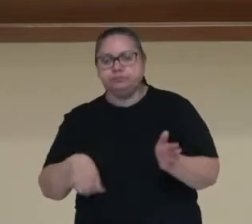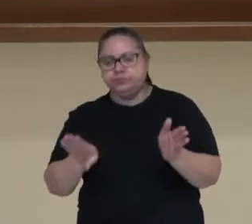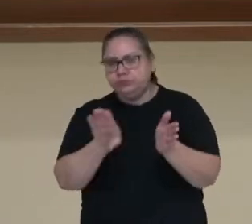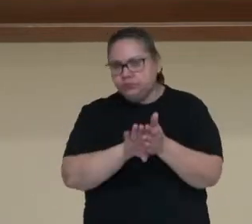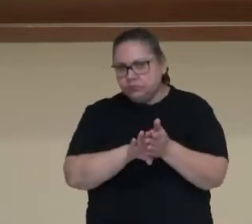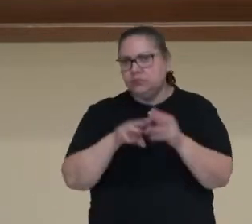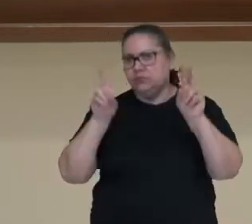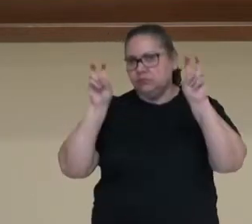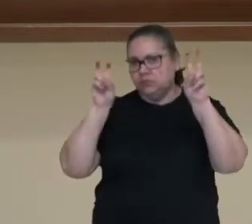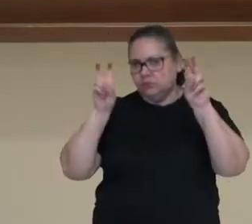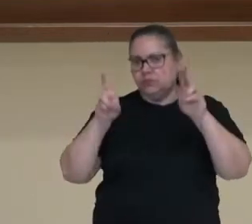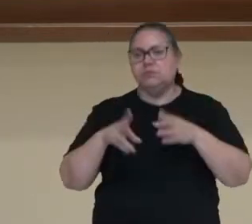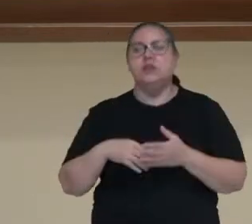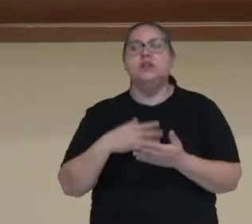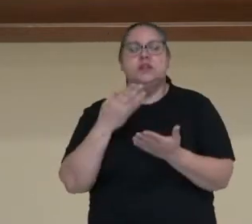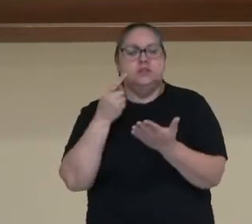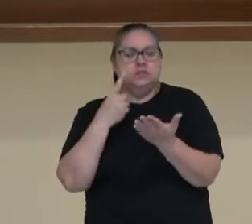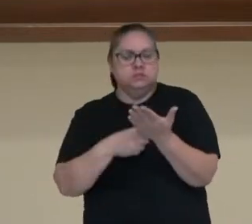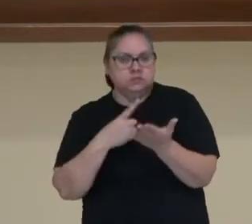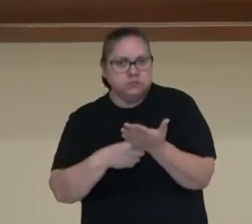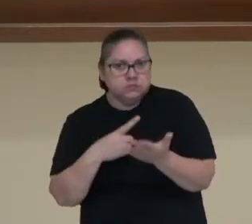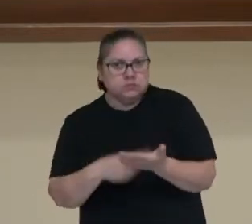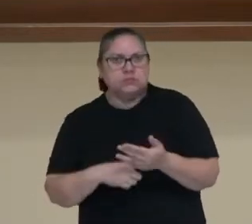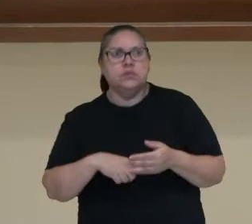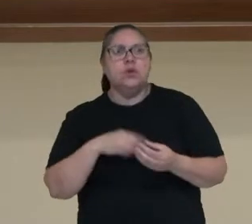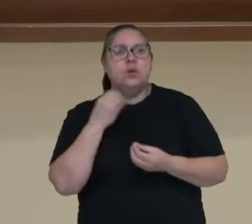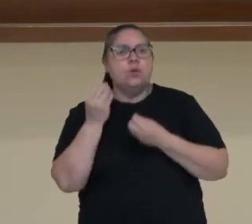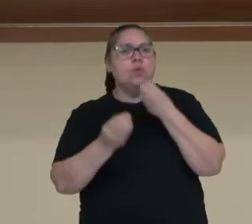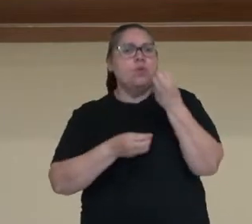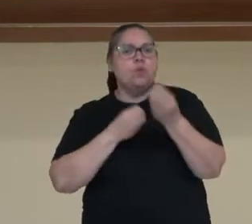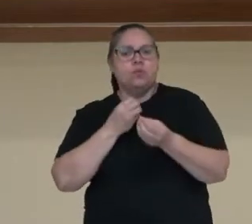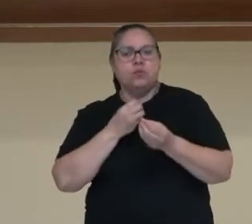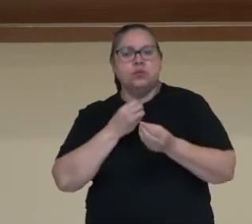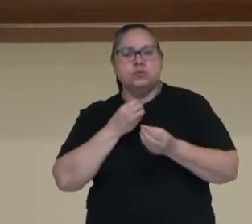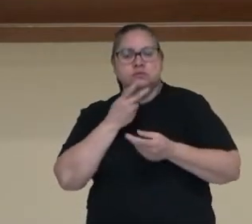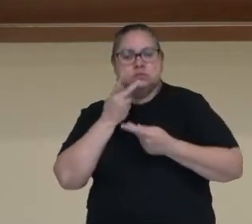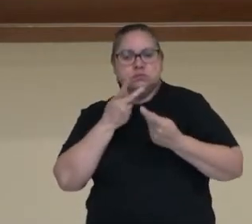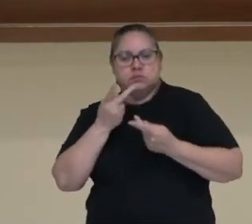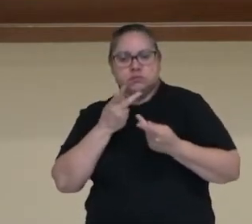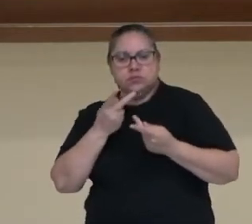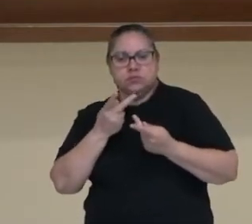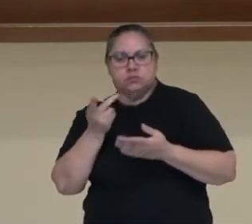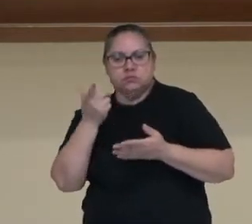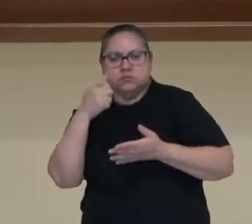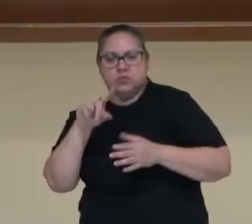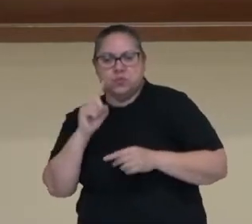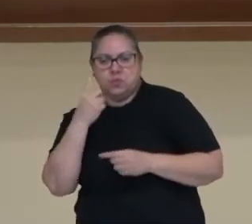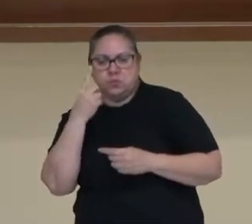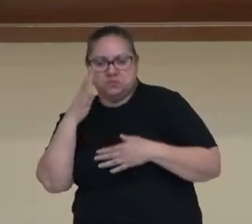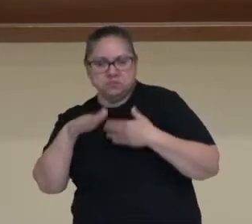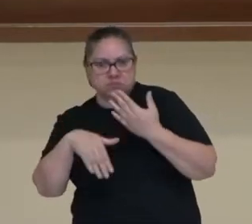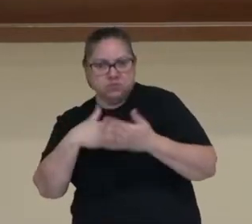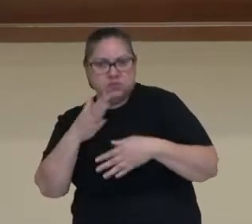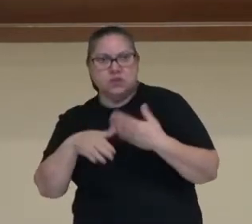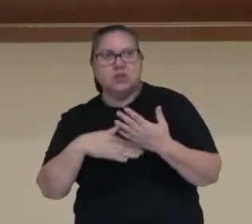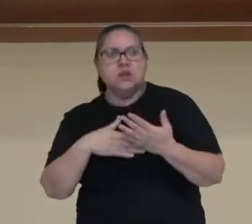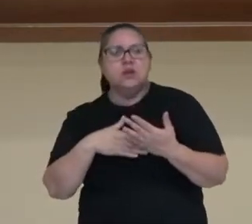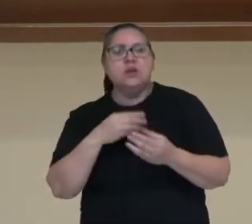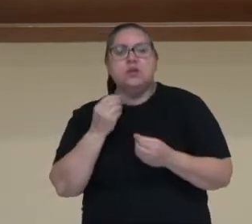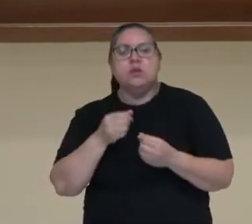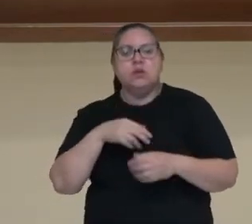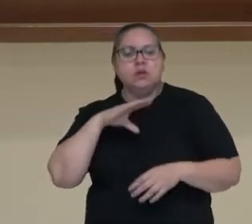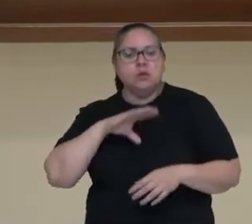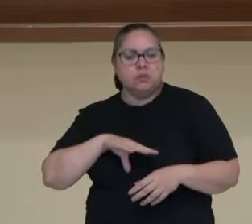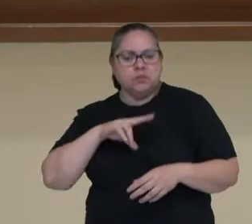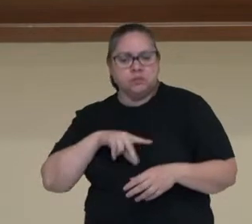da Tratado de Tordesilhas, quando foi então proposto, depois da Bula Intercoeteira, um ano depois do Tratado de Tordesilhas, aí Portugal olhou e